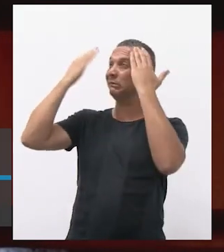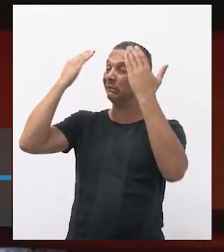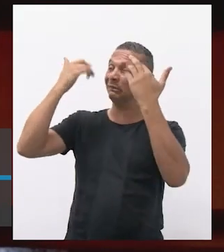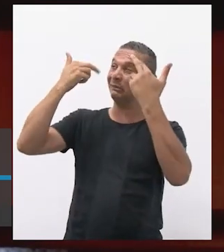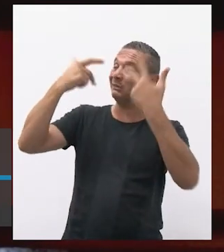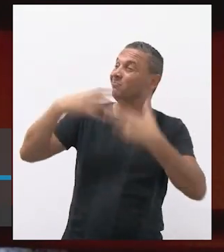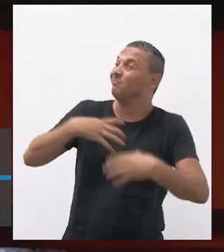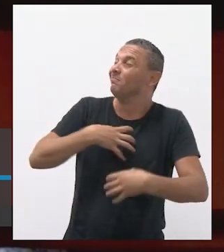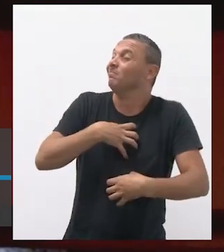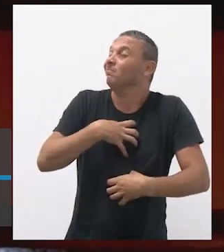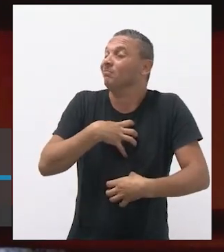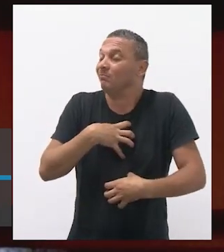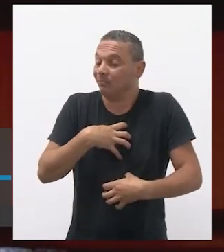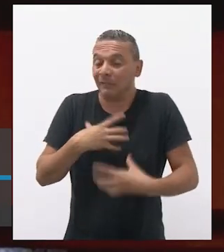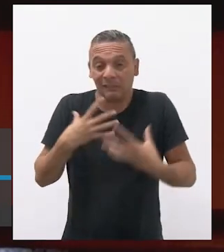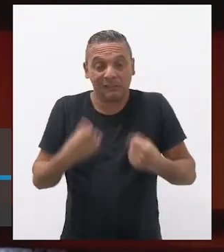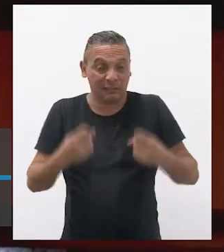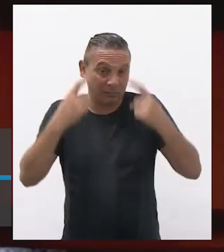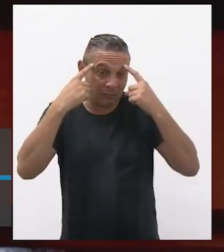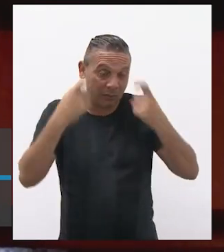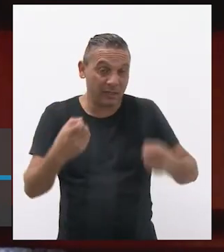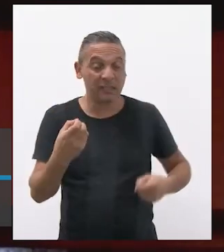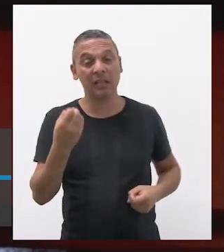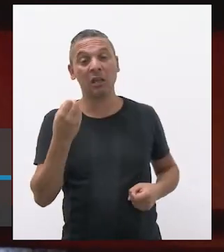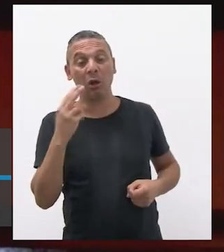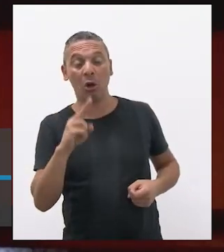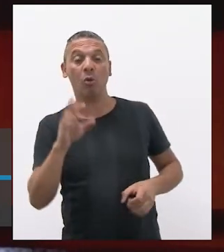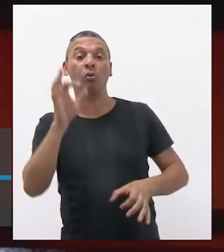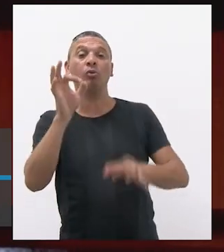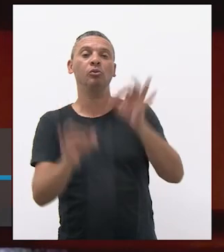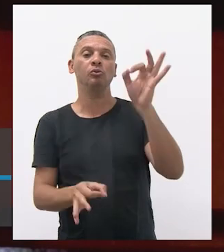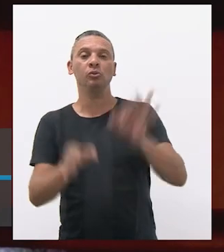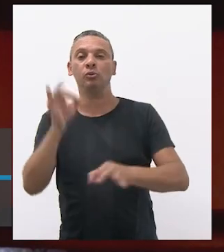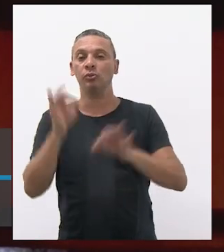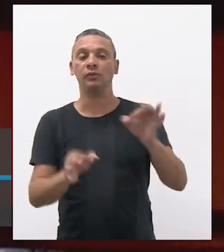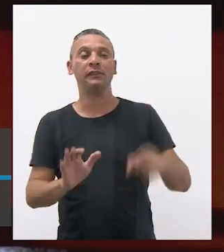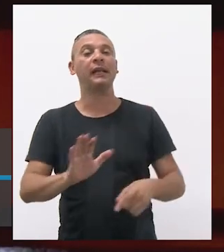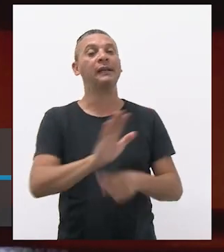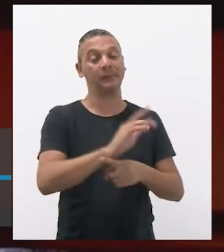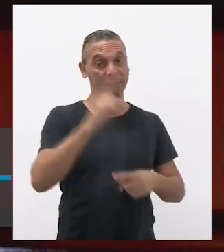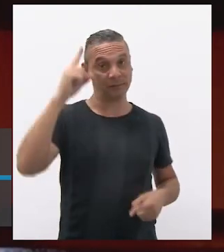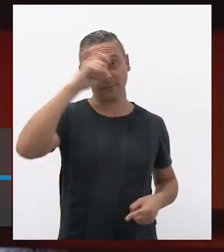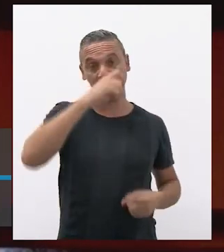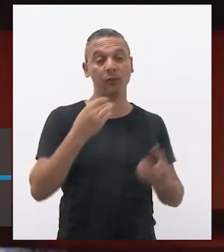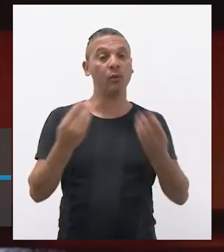normativo, que tem muito mais a finalidade de enfrentar a violência doméstica por meio